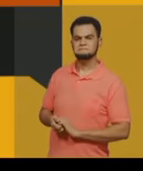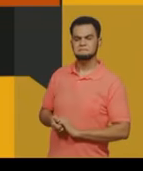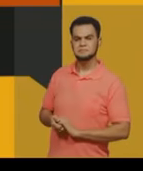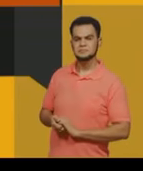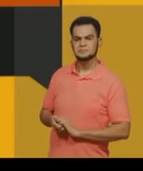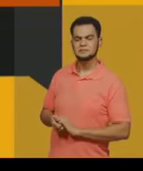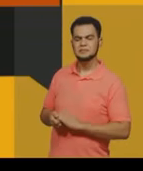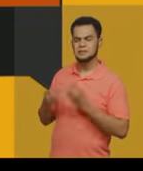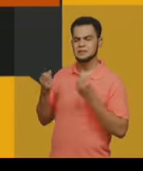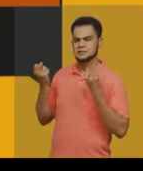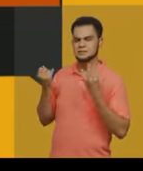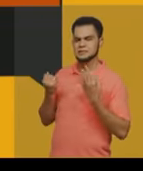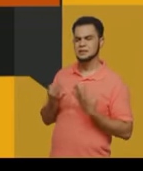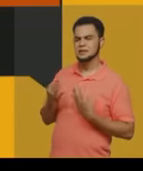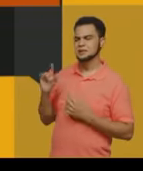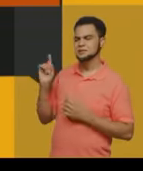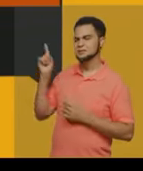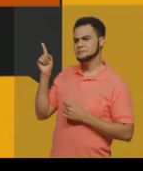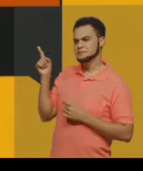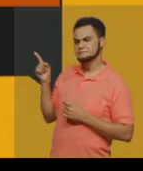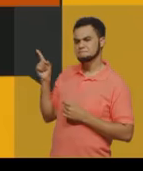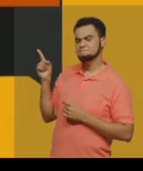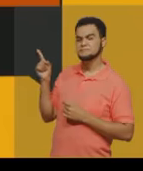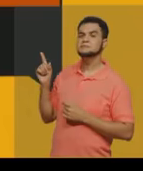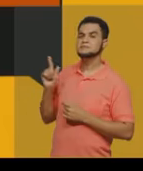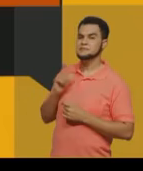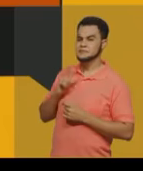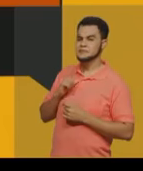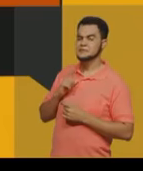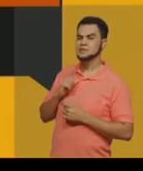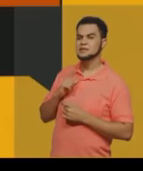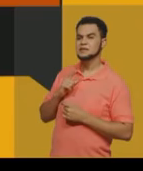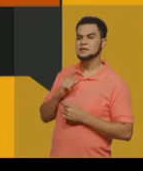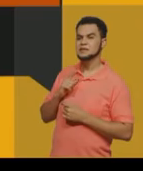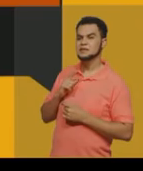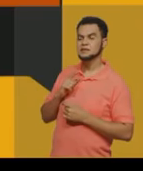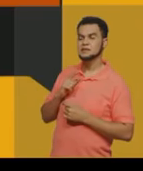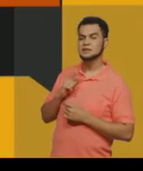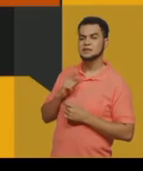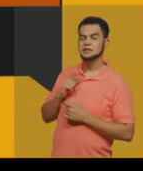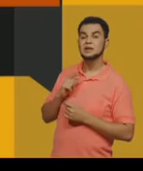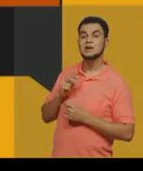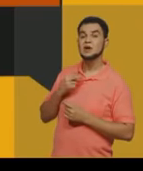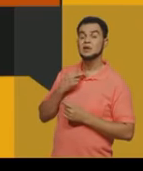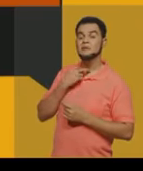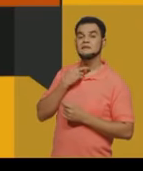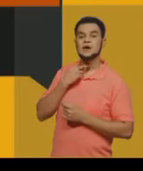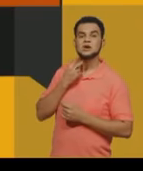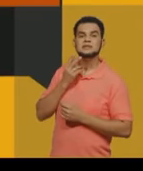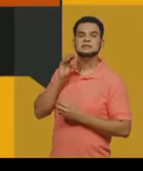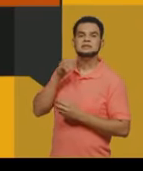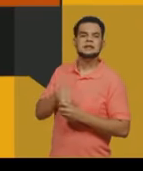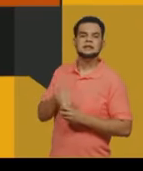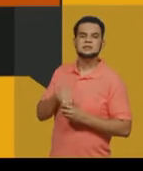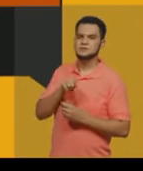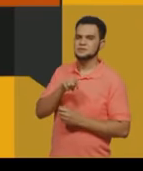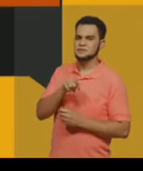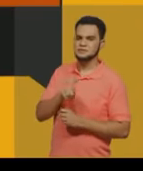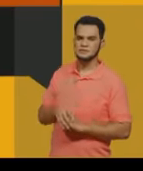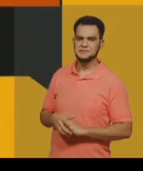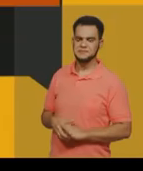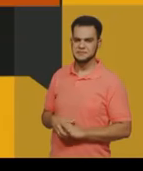para explicar. There's a voice. Há uma voz inside of you. Há uma voz dentro de você. That whisper